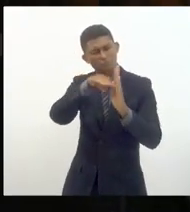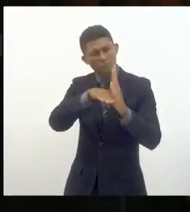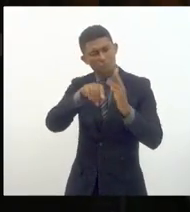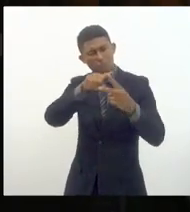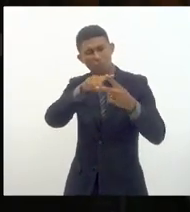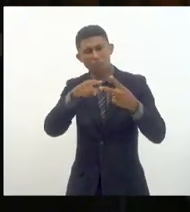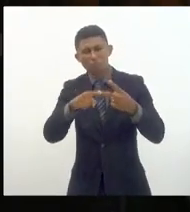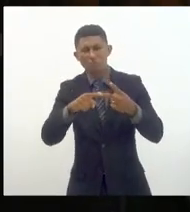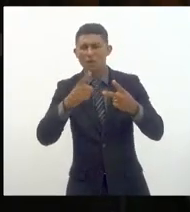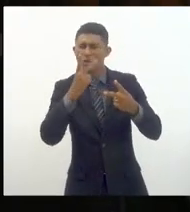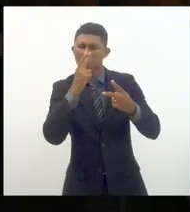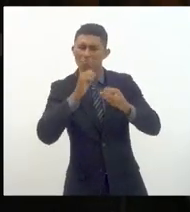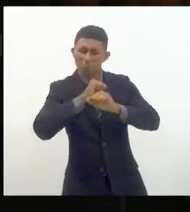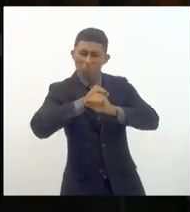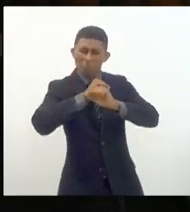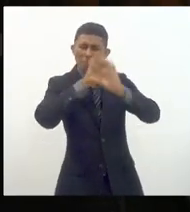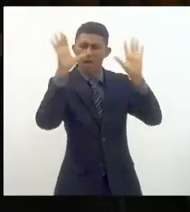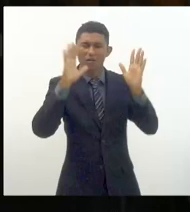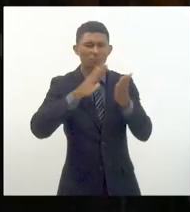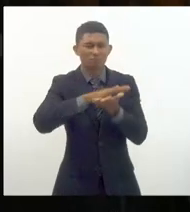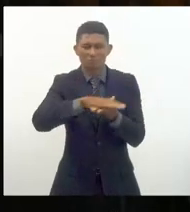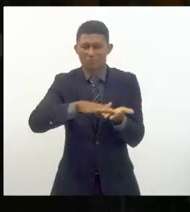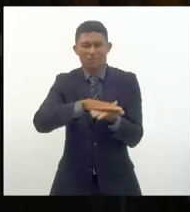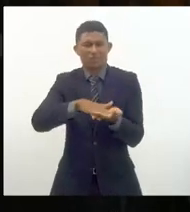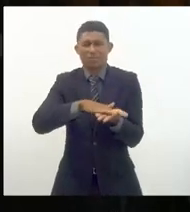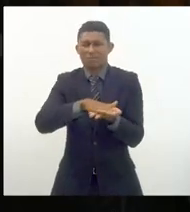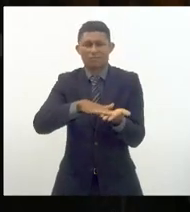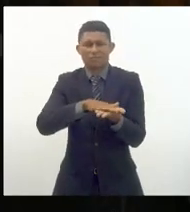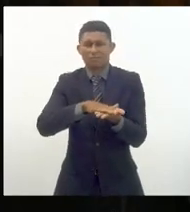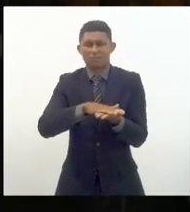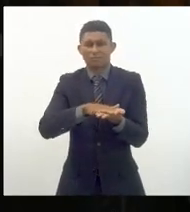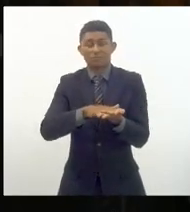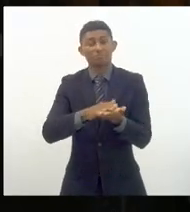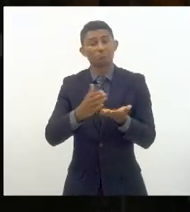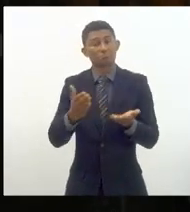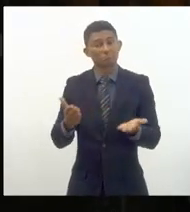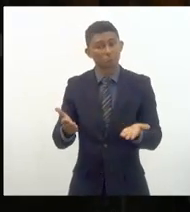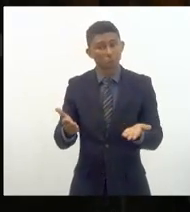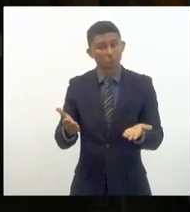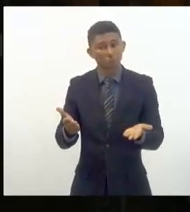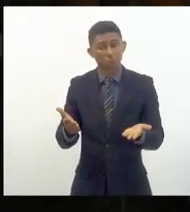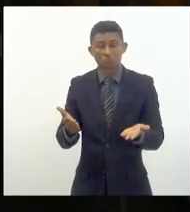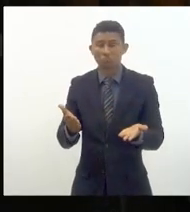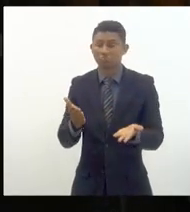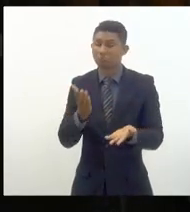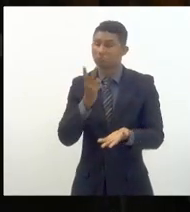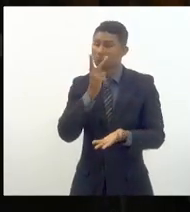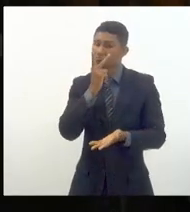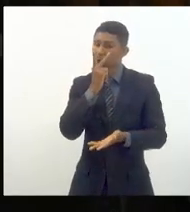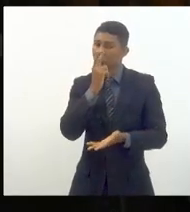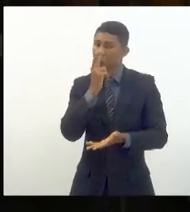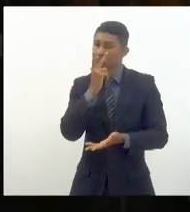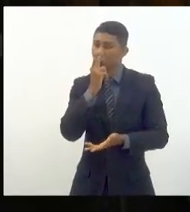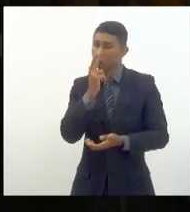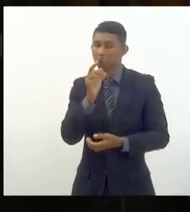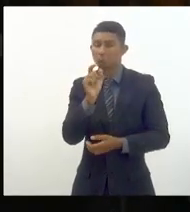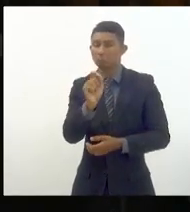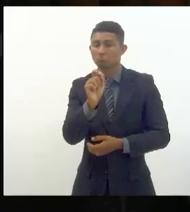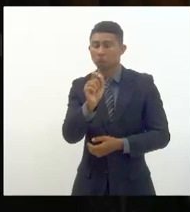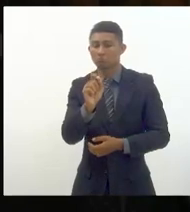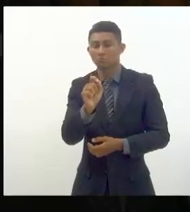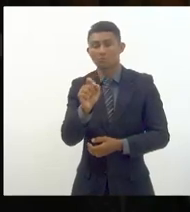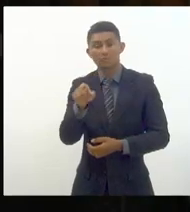que de forma direta ou por pessoa interposta Isto é por